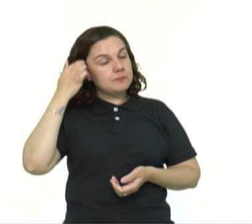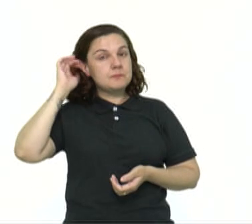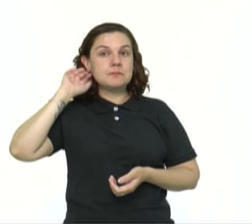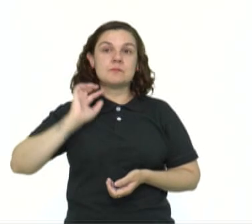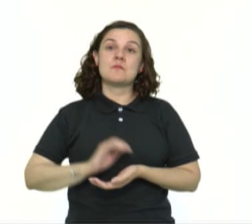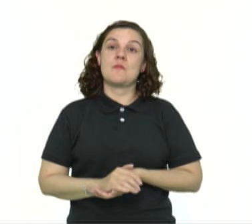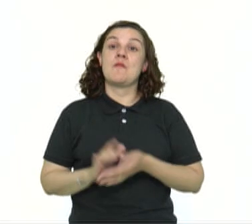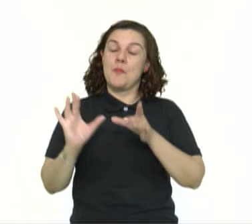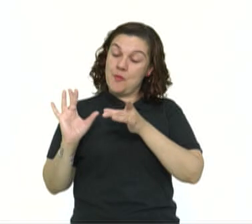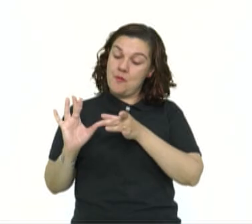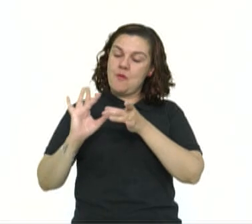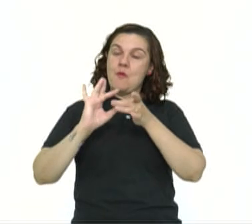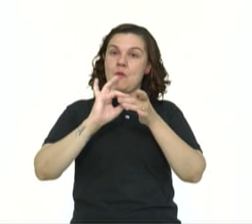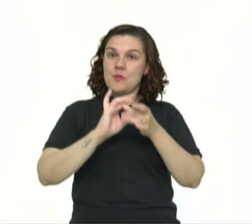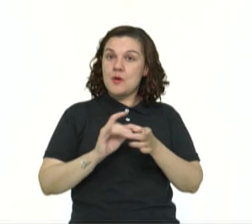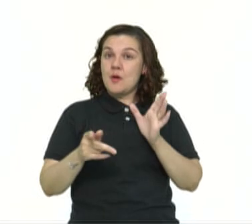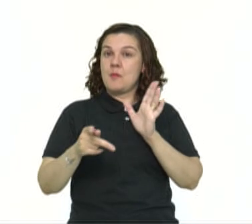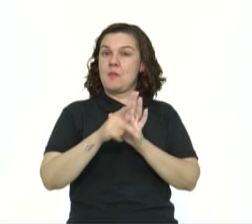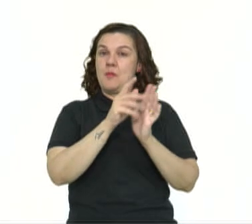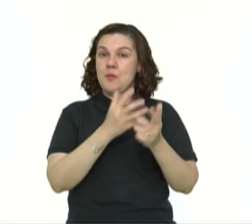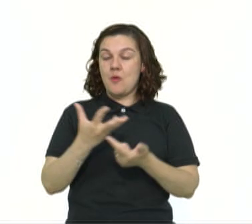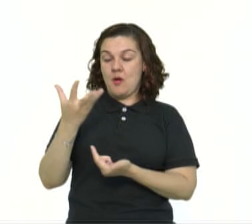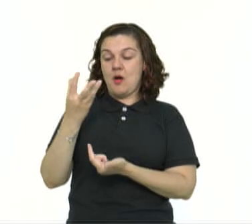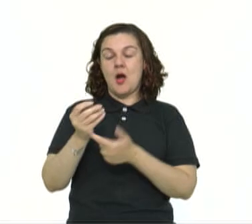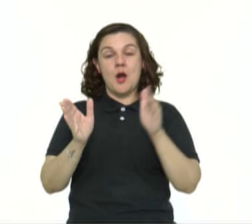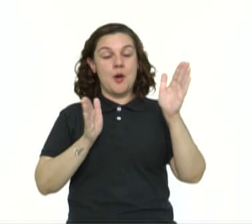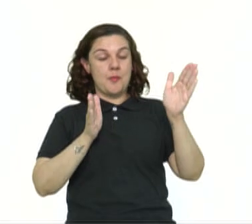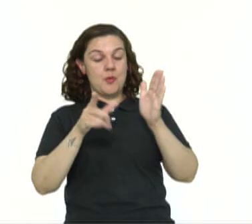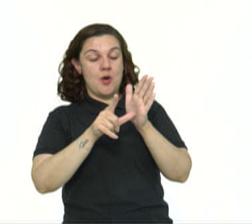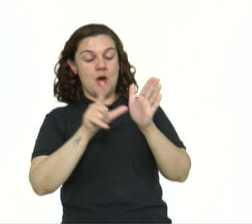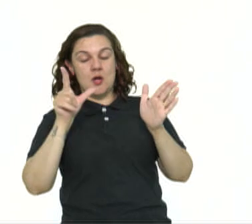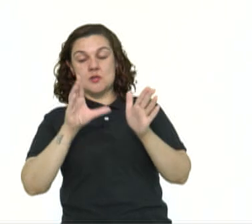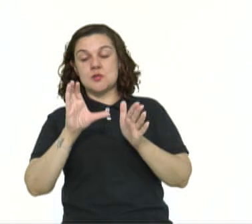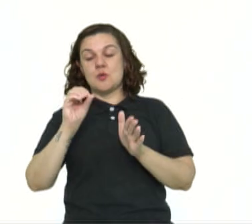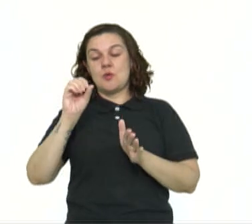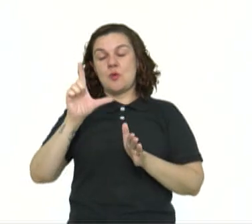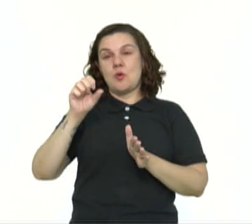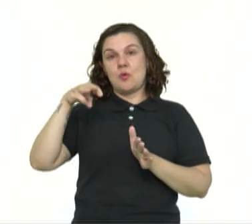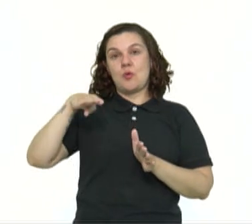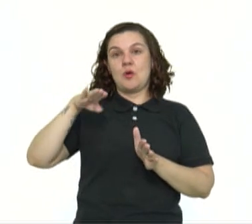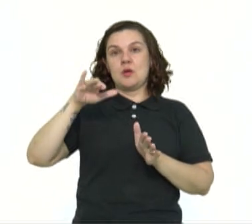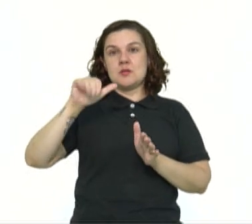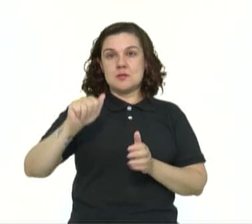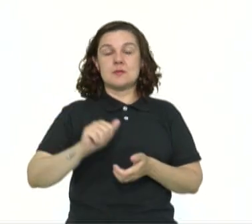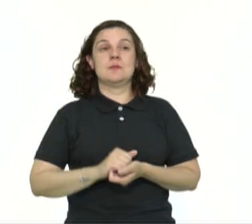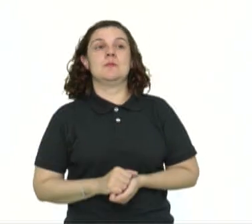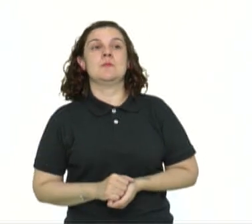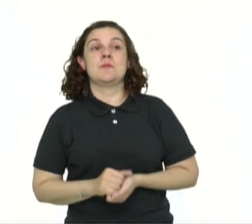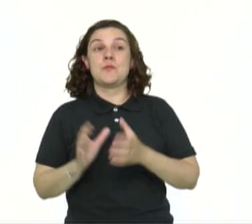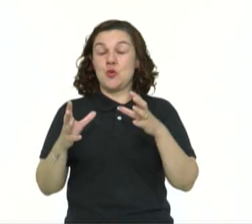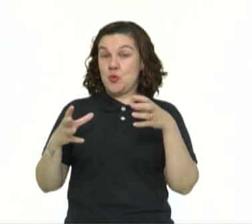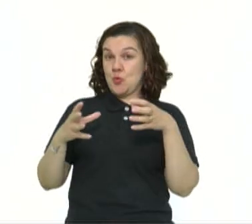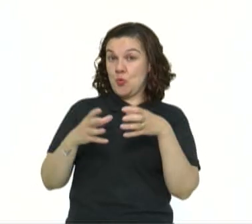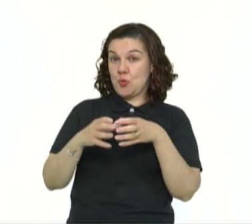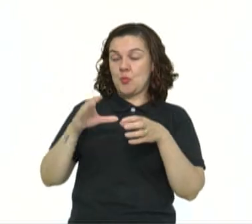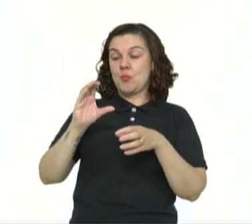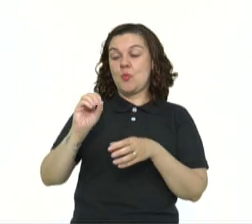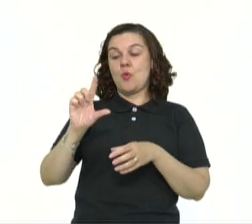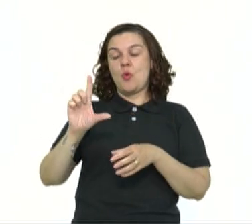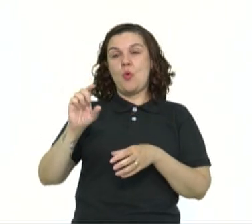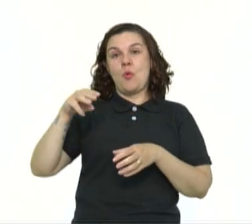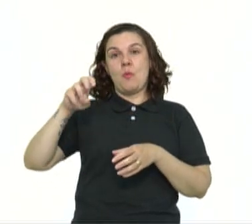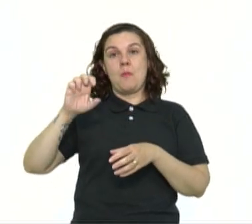é contextualizar a arte no período pré-colombiano, os povos olmecas, maias e